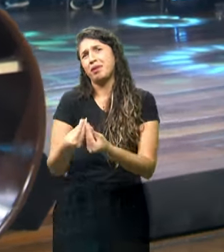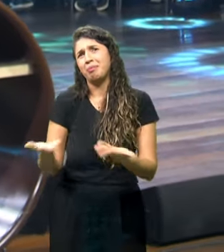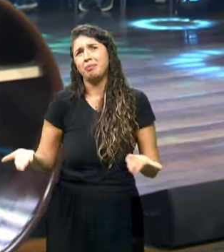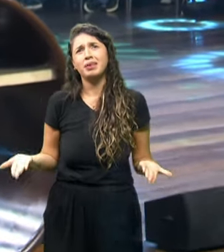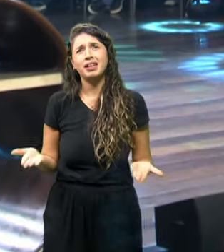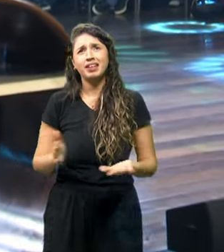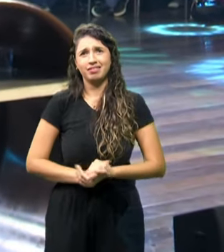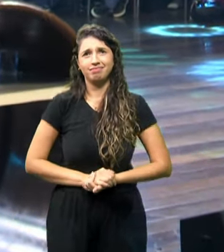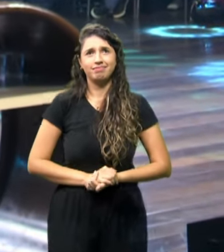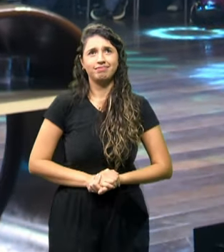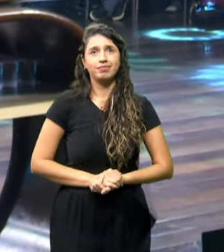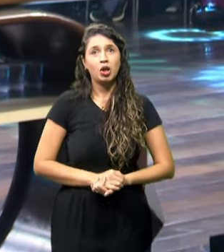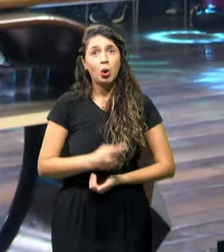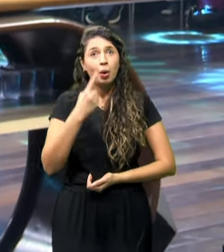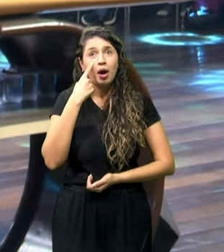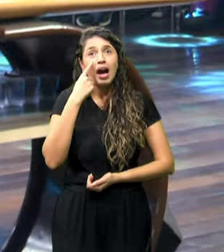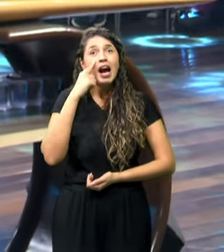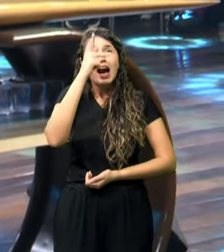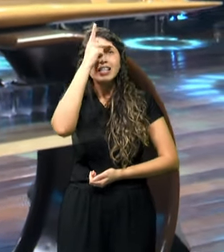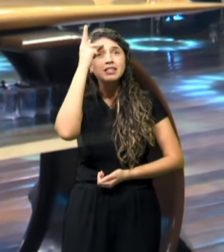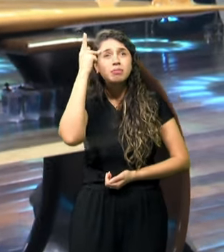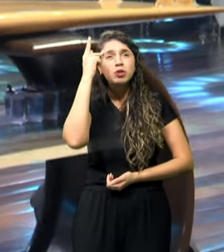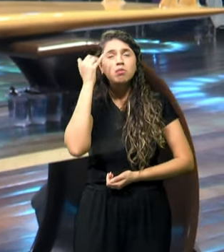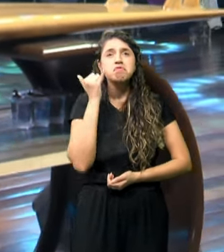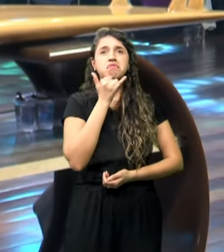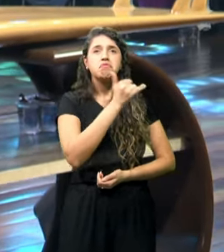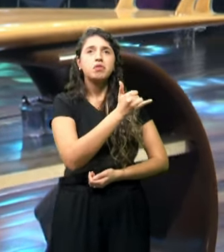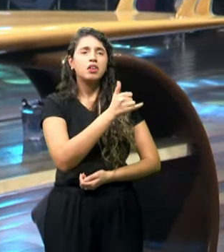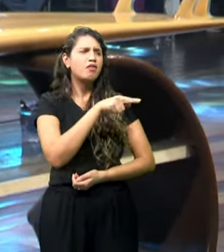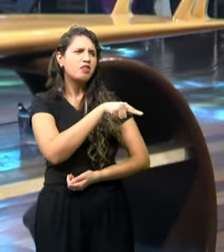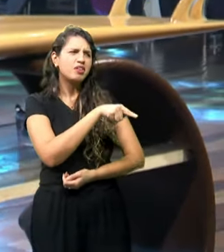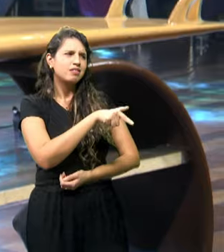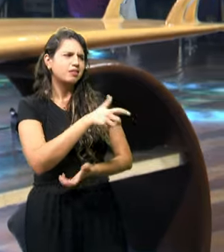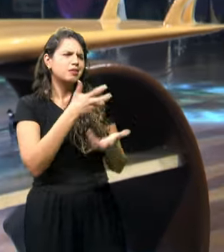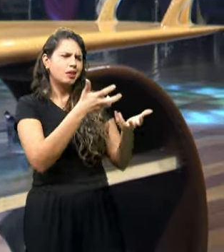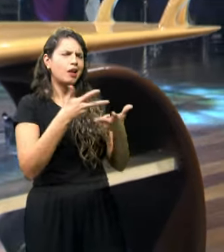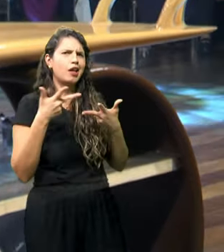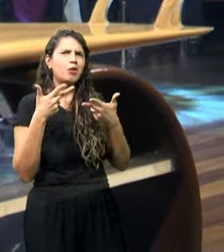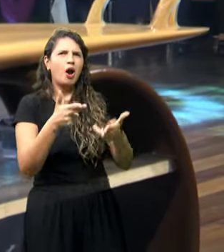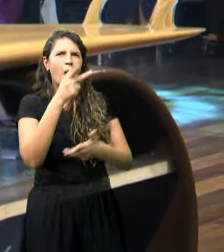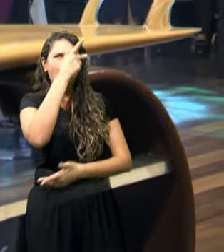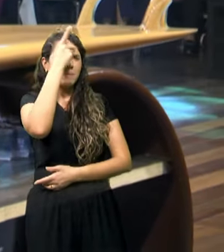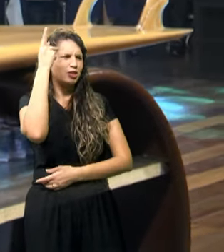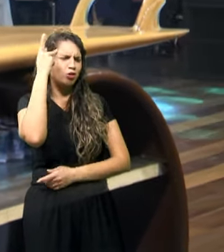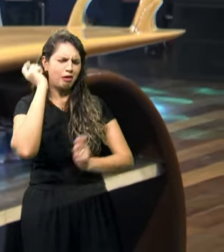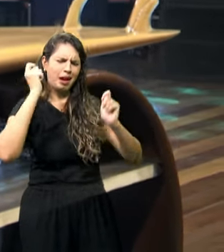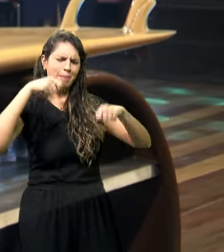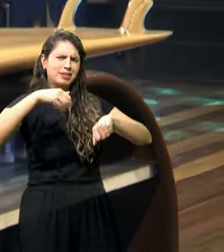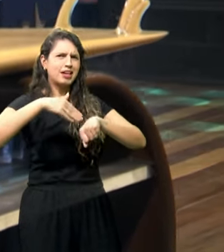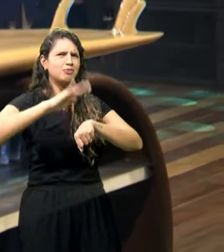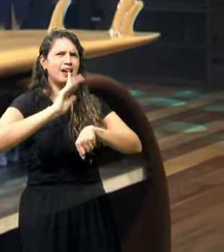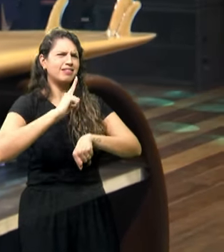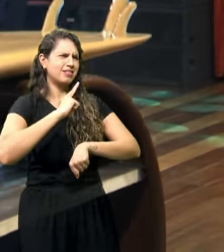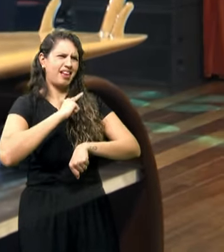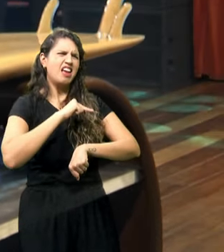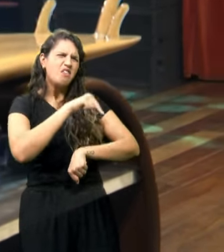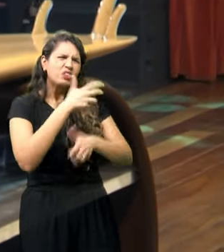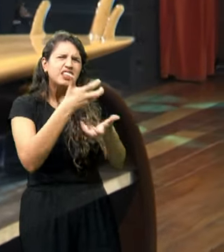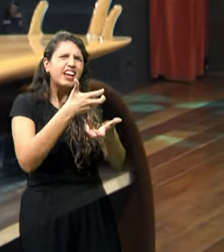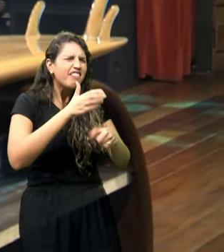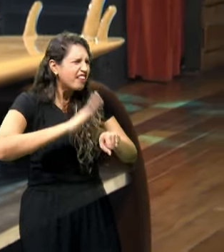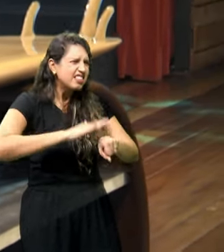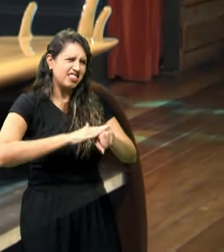não queira fazer o que gente mais poderosa, mais capacitada, tem medo de fazer. É